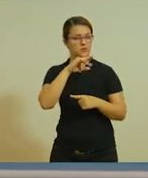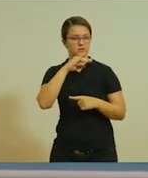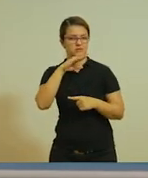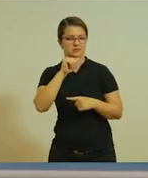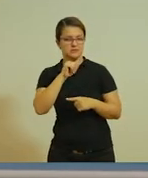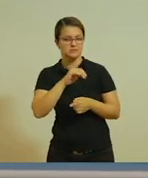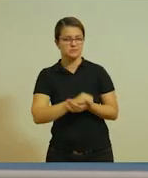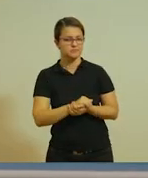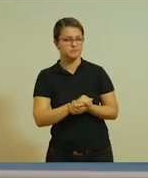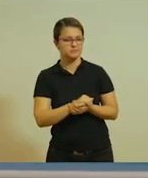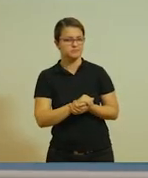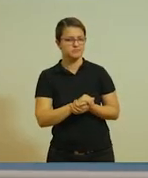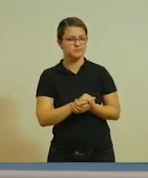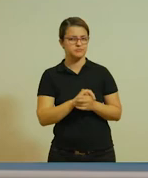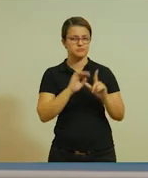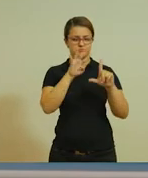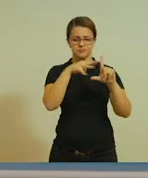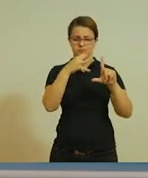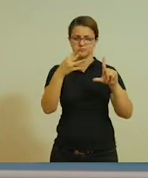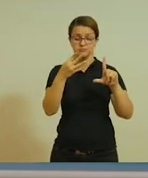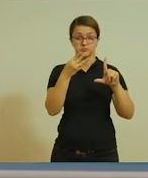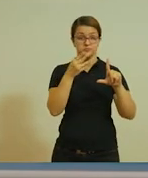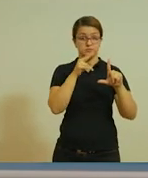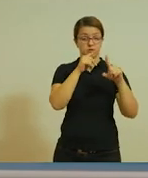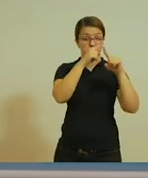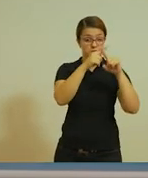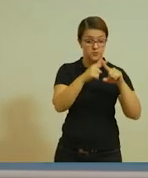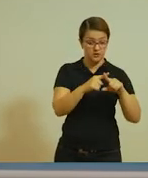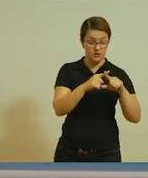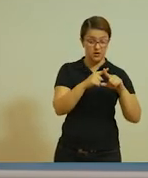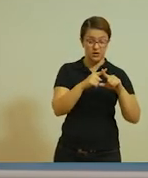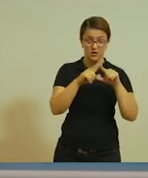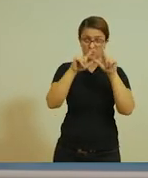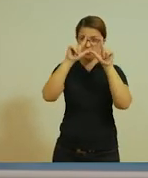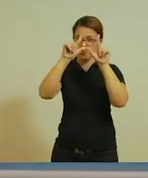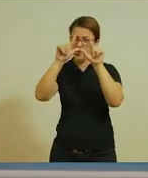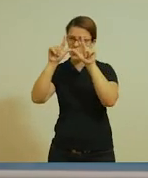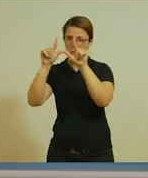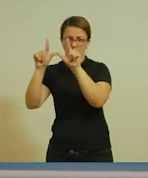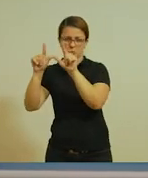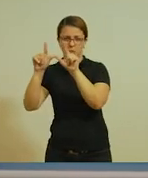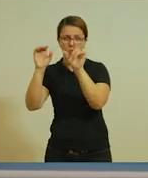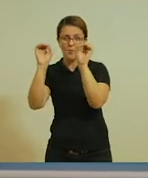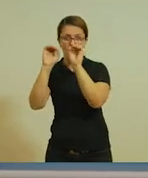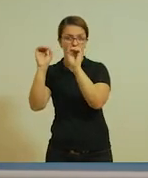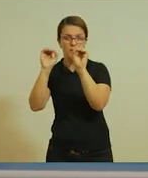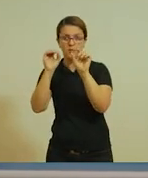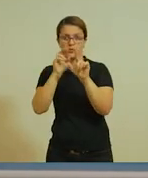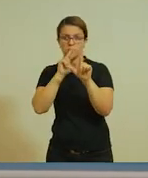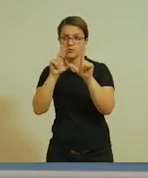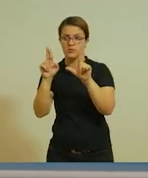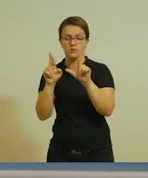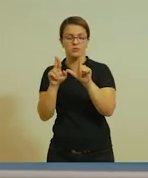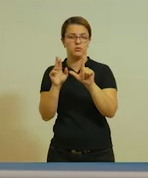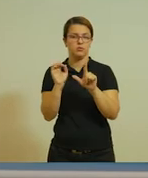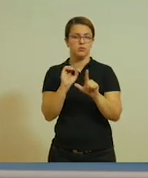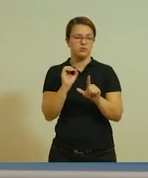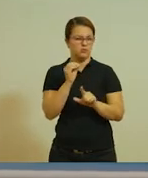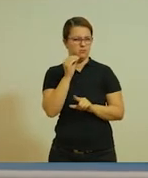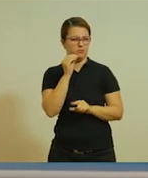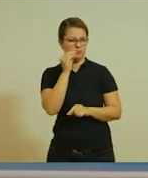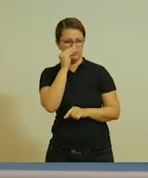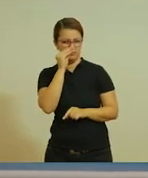A Lúcia preencheu uma parte da tabuada e deixou a outra sem fazer. Será que a Lúcia é preguiçosa? Vamos às